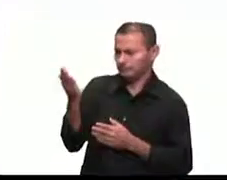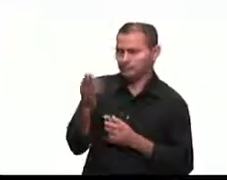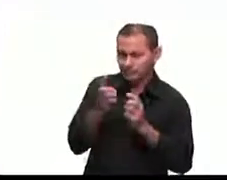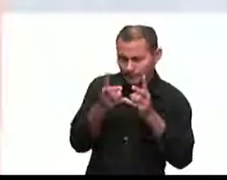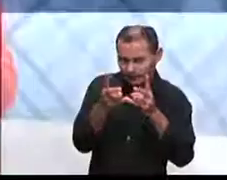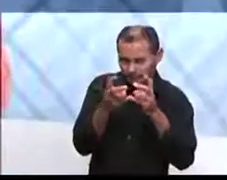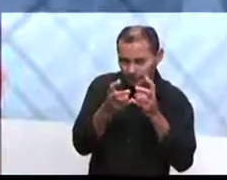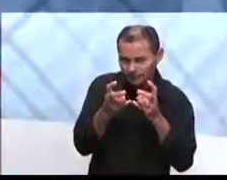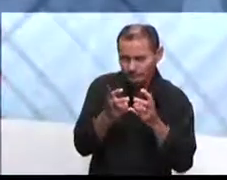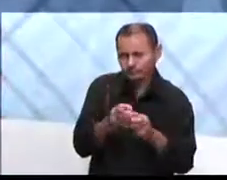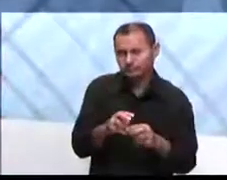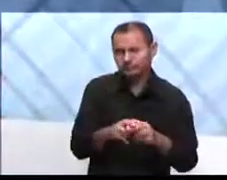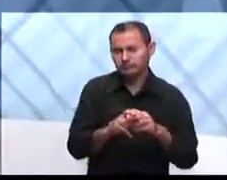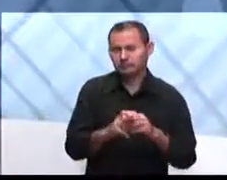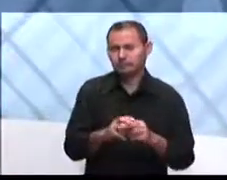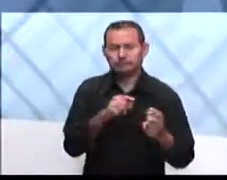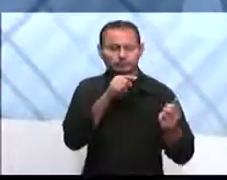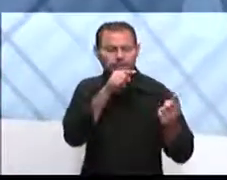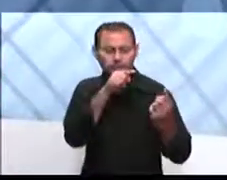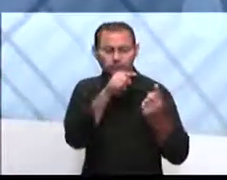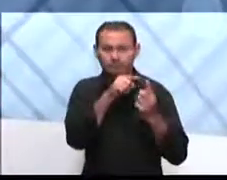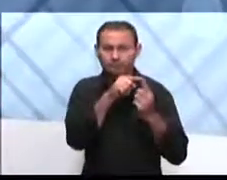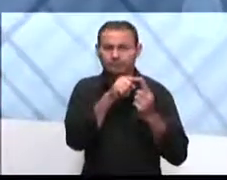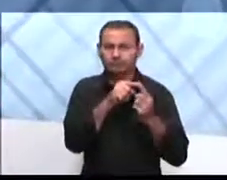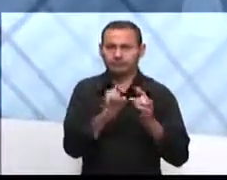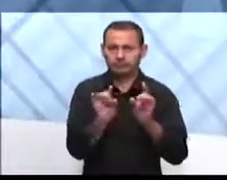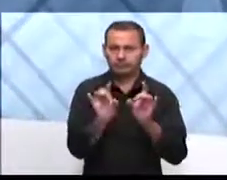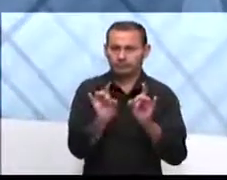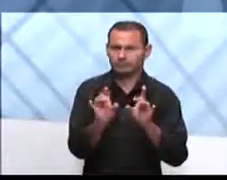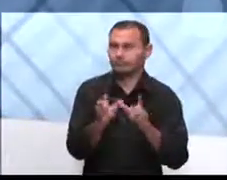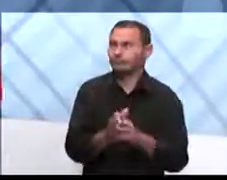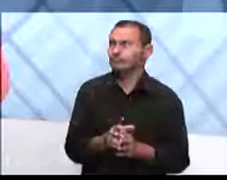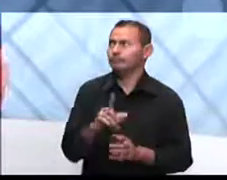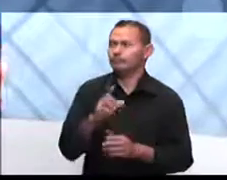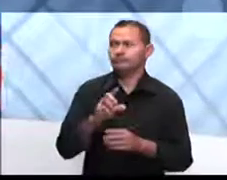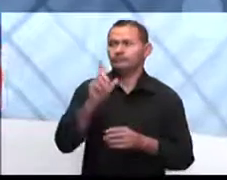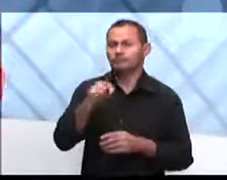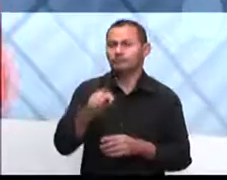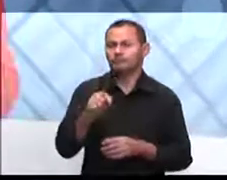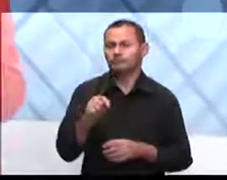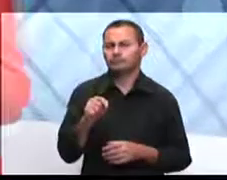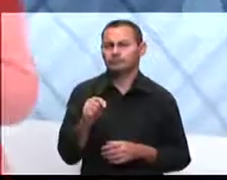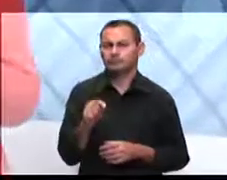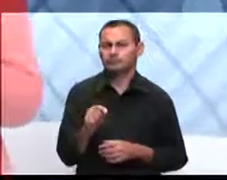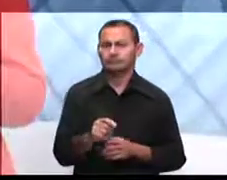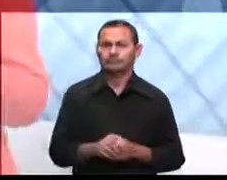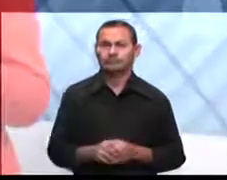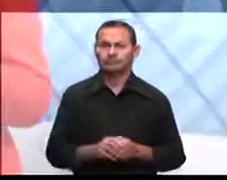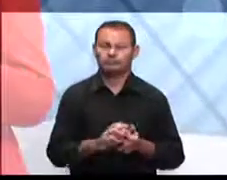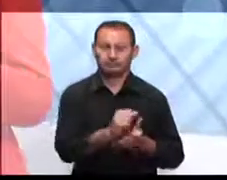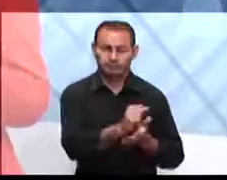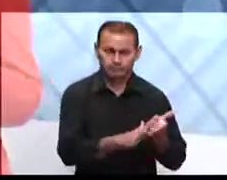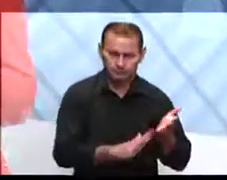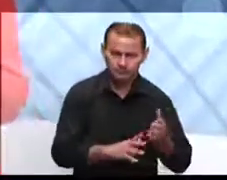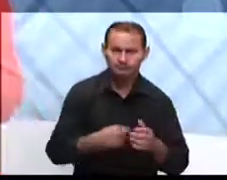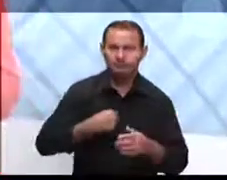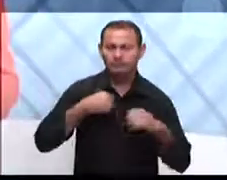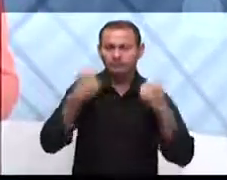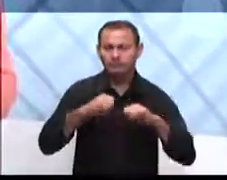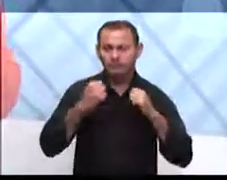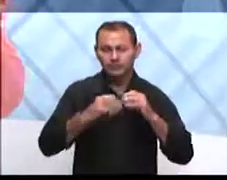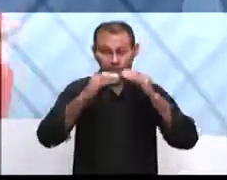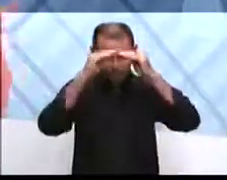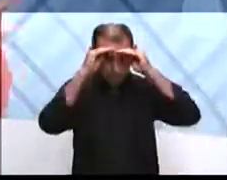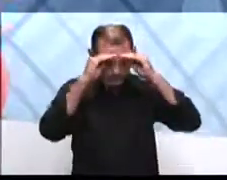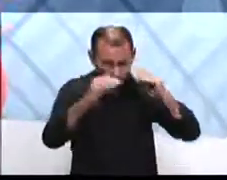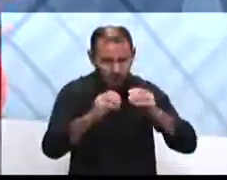Então, através desses objetivos específicos, que nada mais é, então, né? Que são atividades que eu preciso cumprir